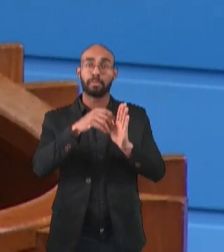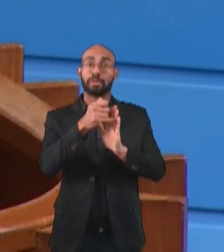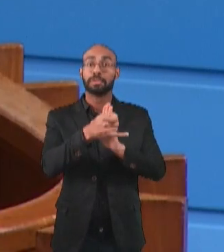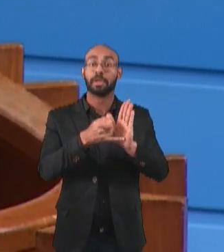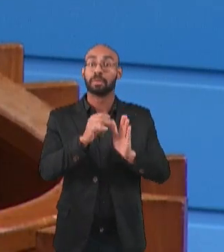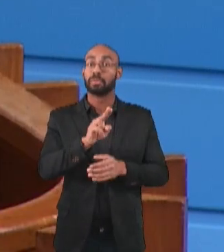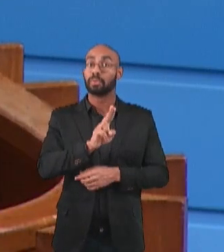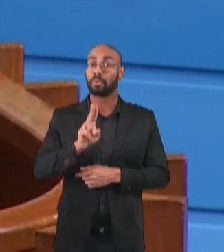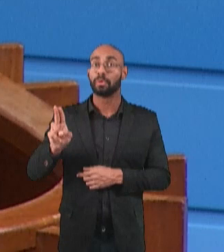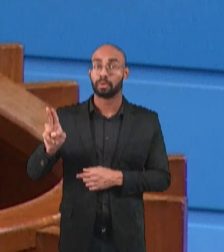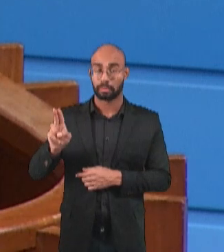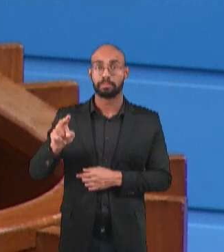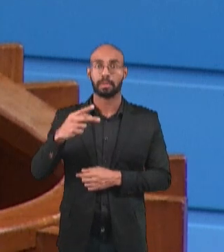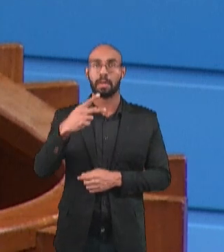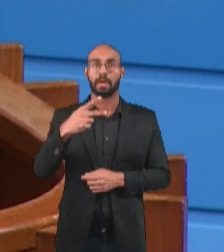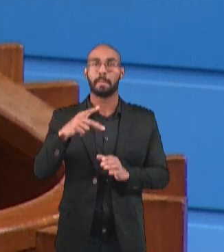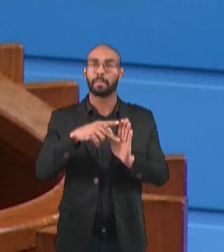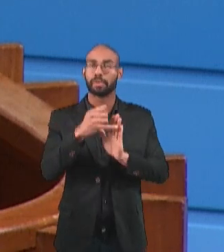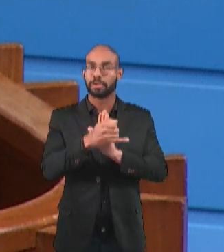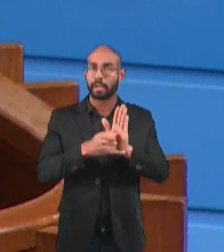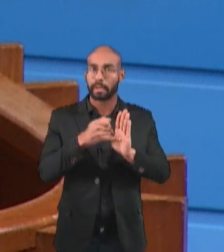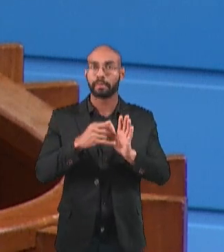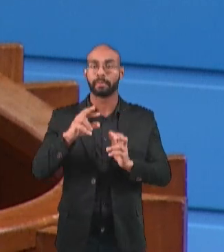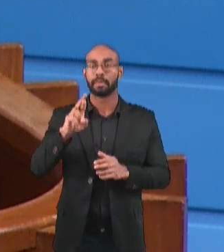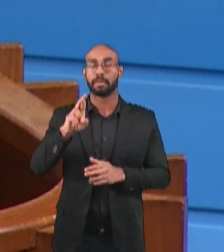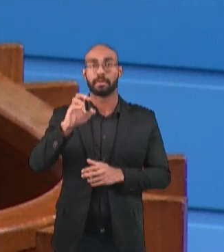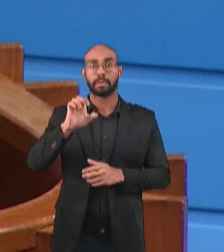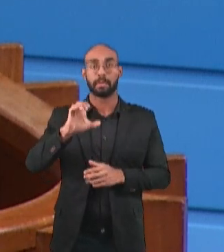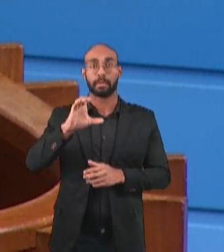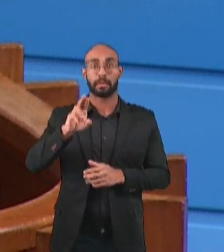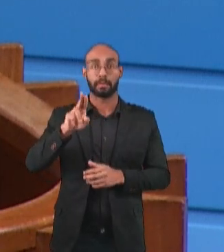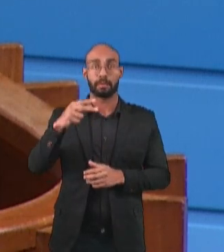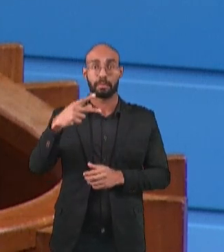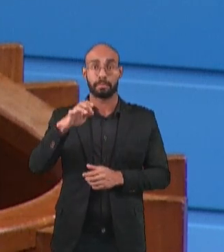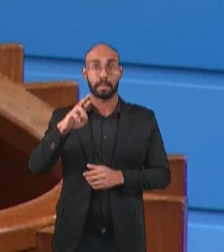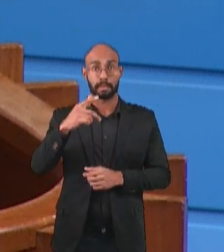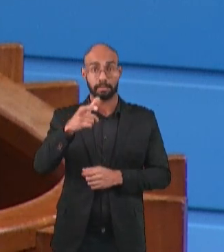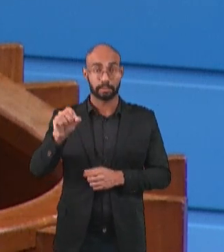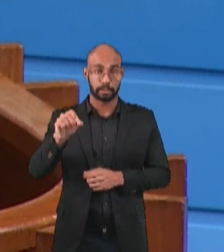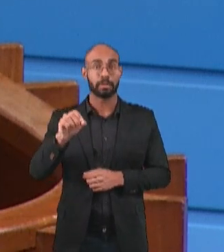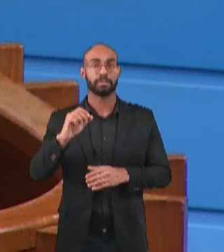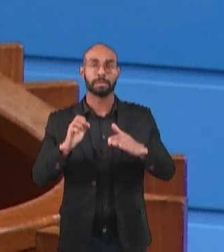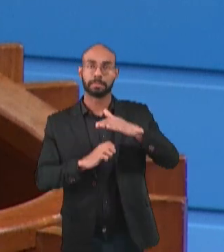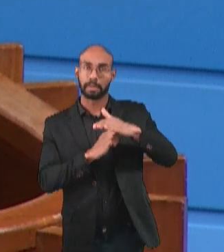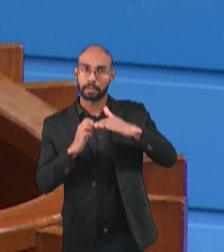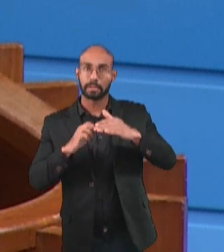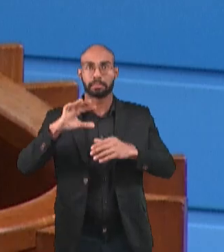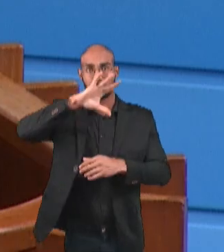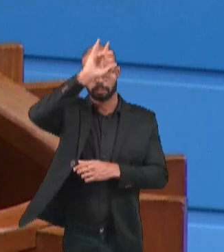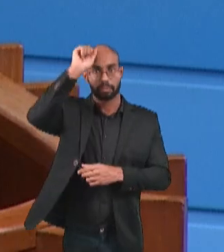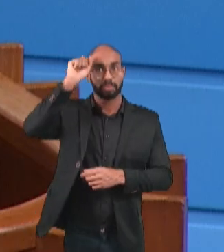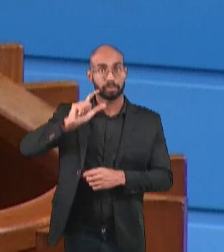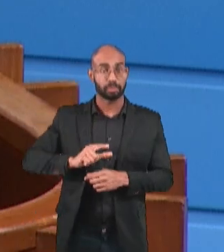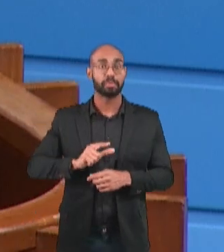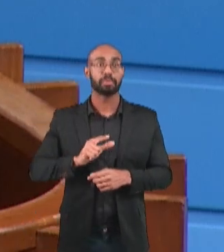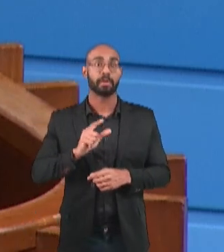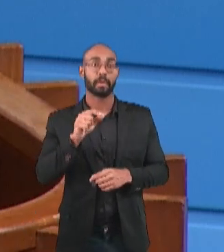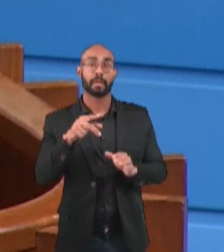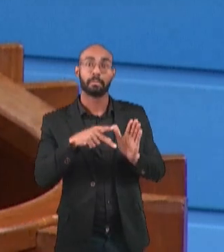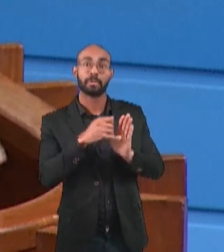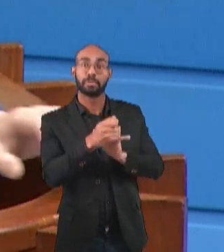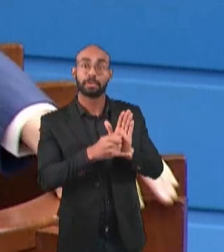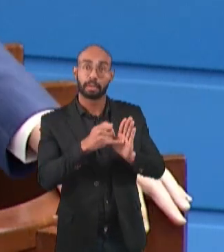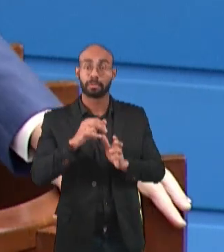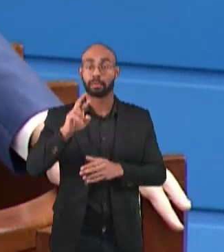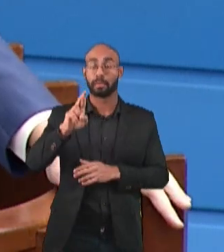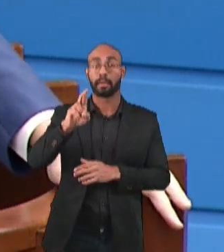denominado Programa de Recuperação de Empresas Estabelecidas no Estado de Mato Grosso do Sul, Programa